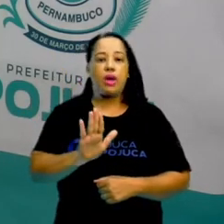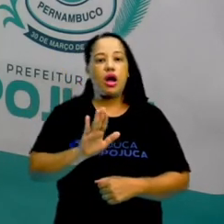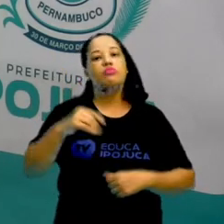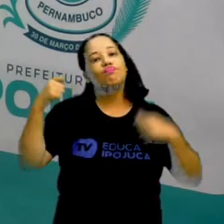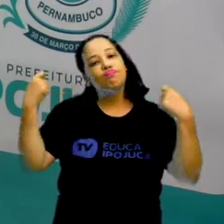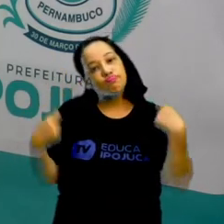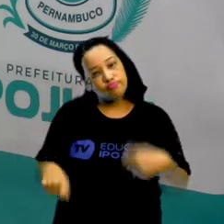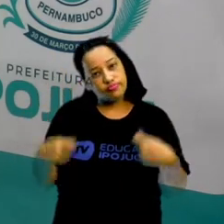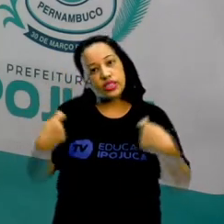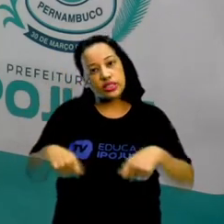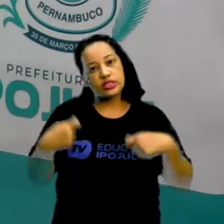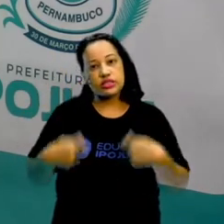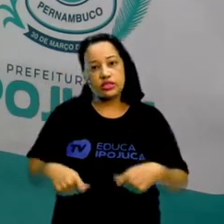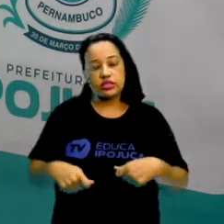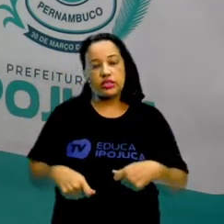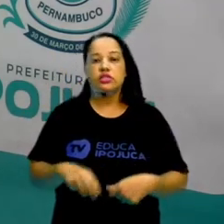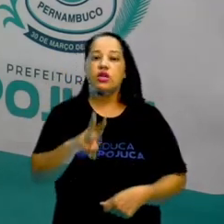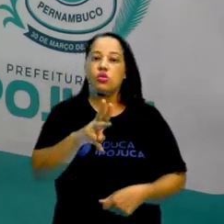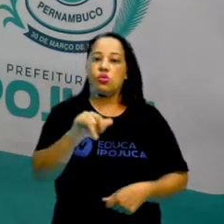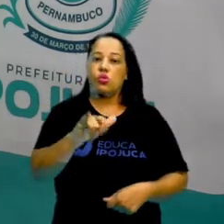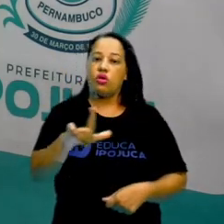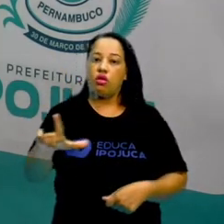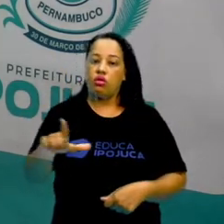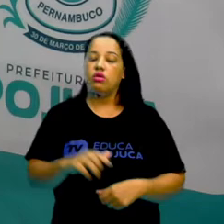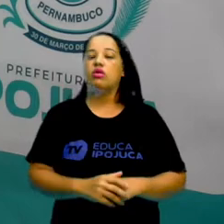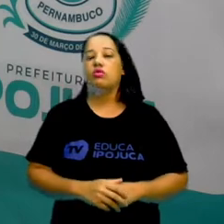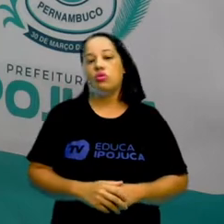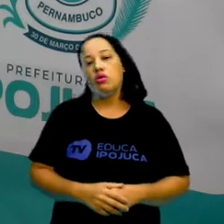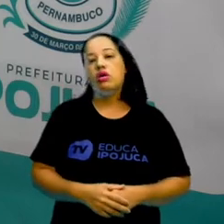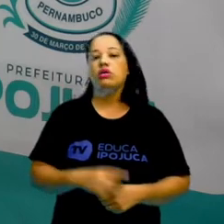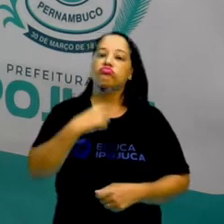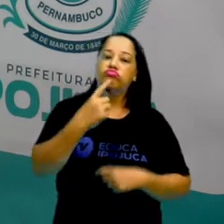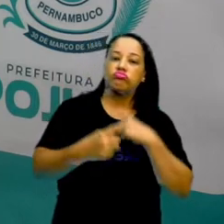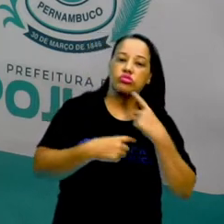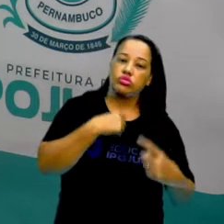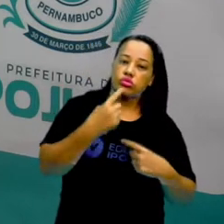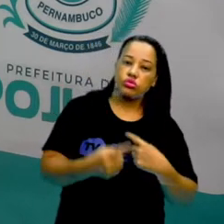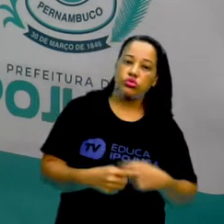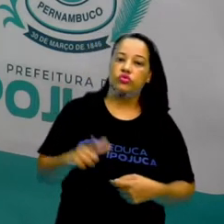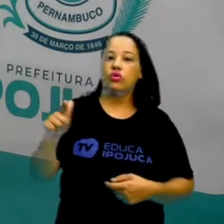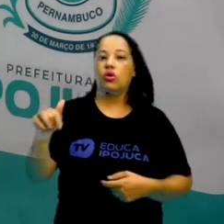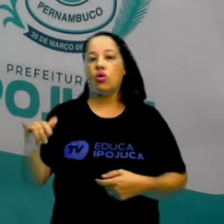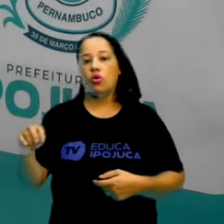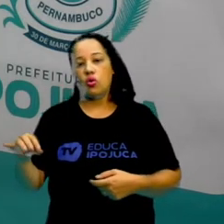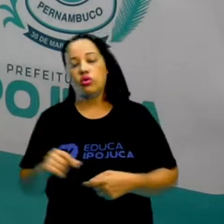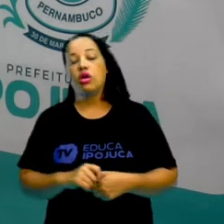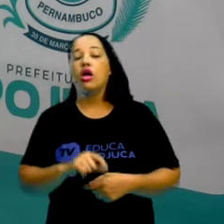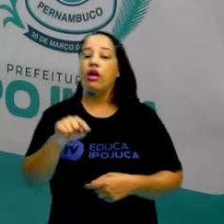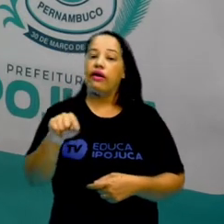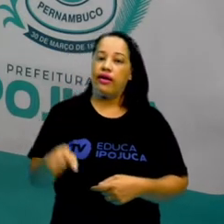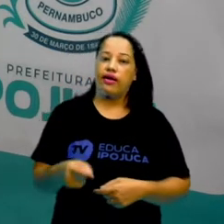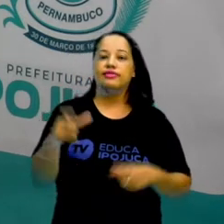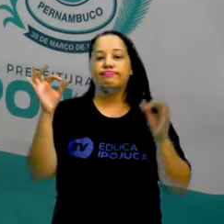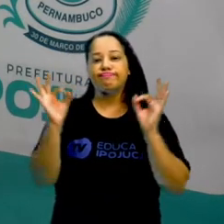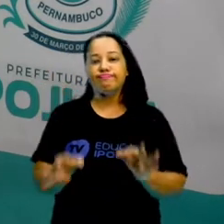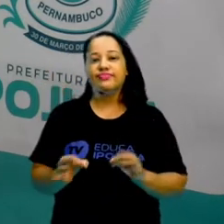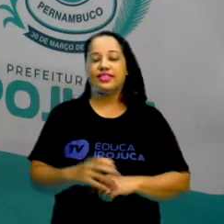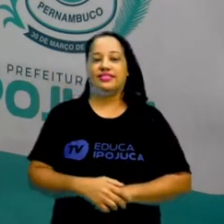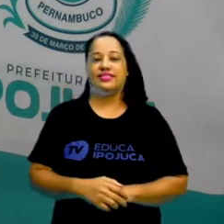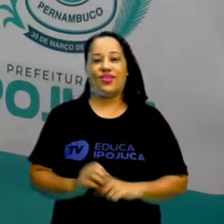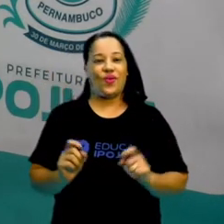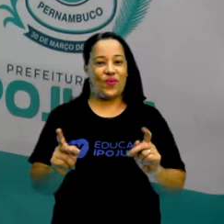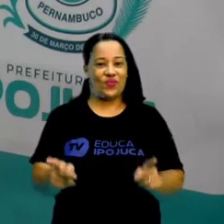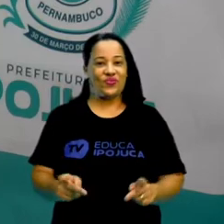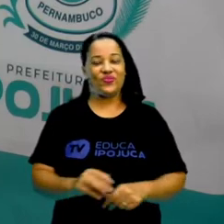super necessário. Will, incerteza. Going To, certeza. Tá bom? Foi